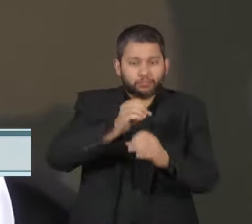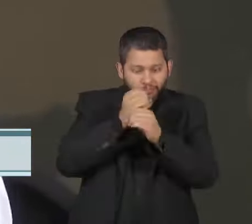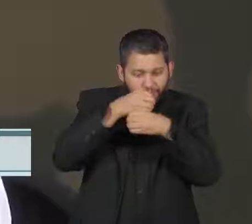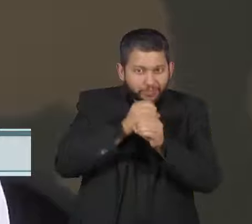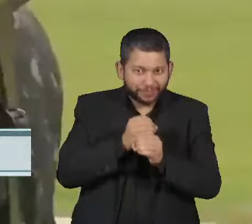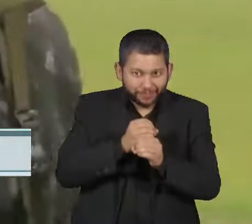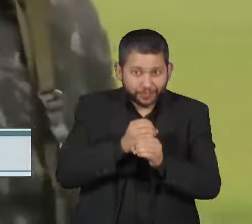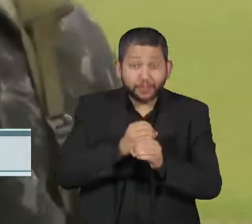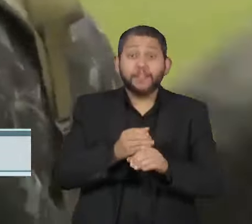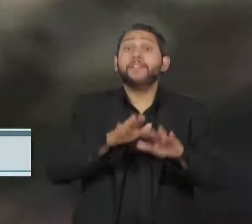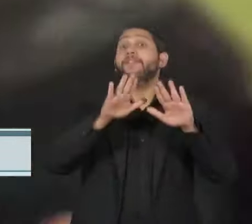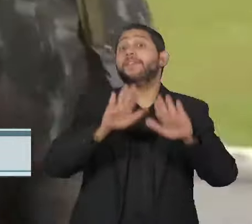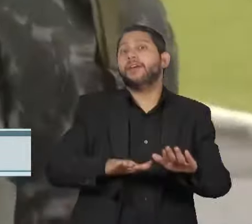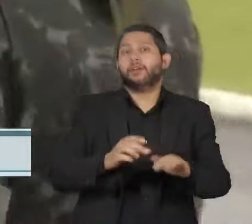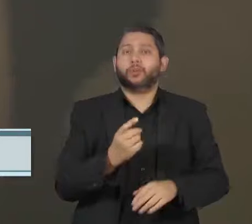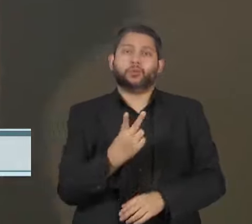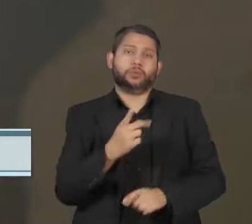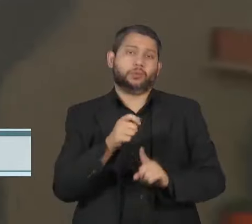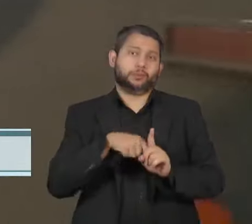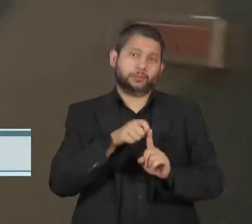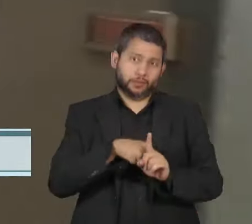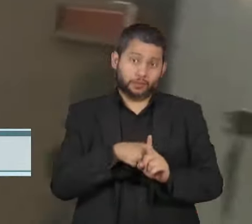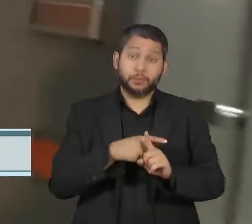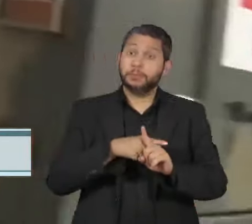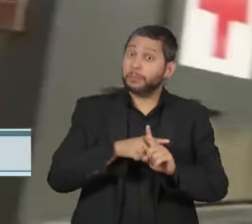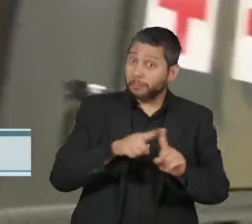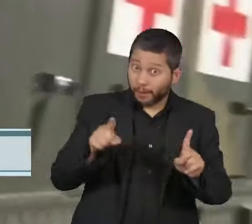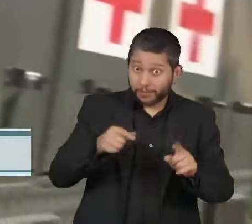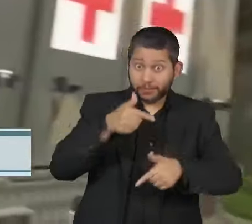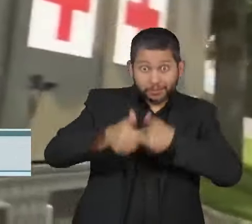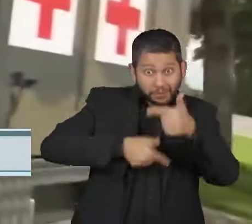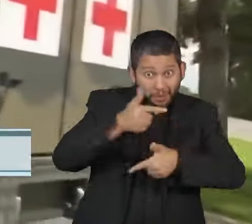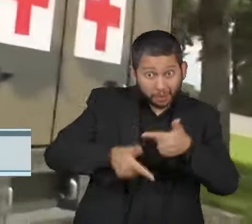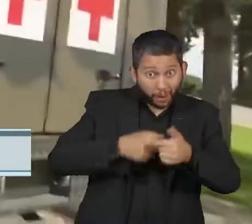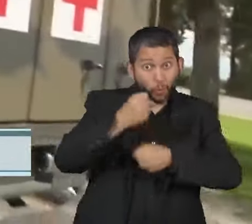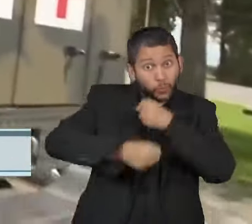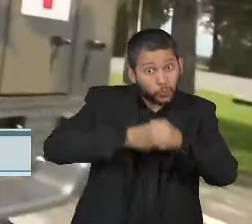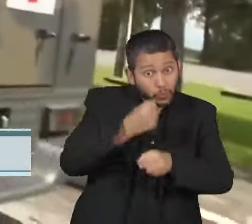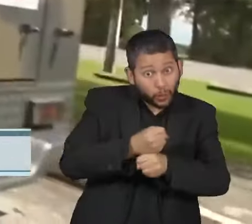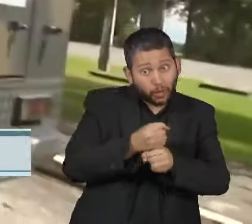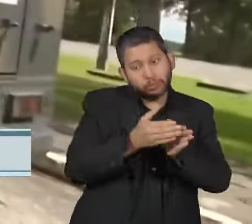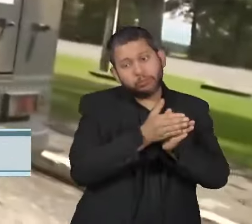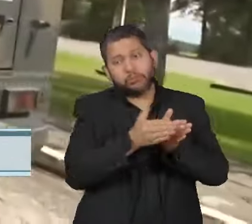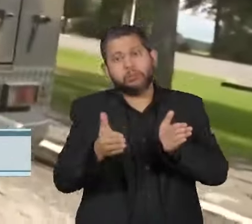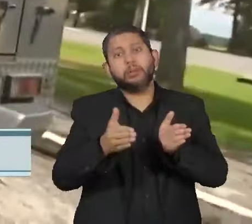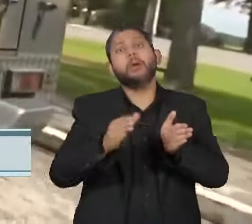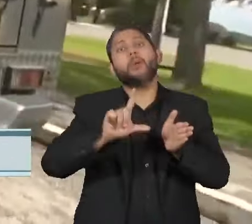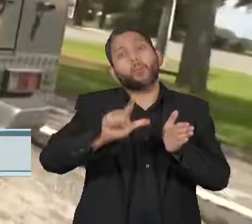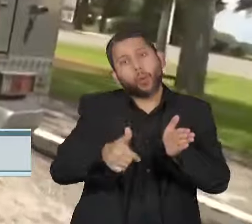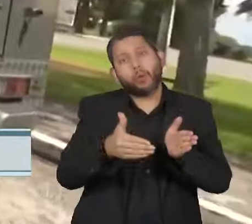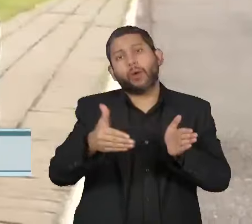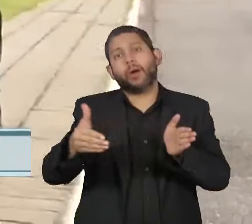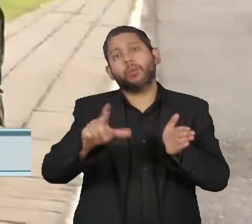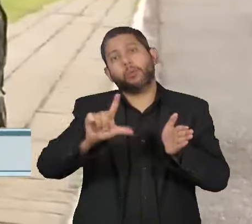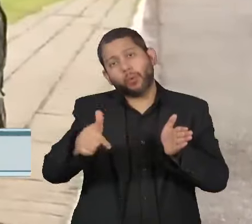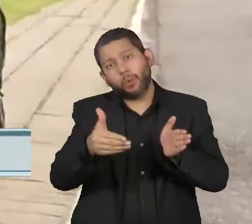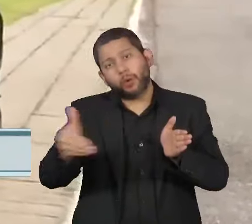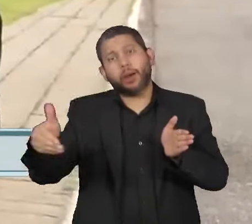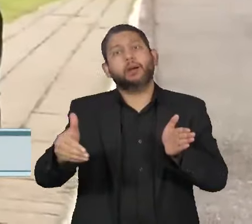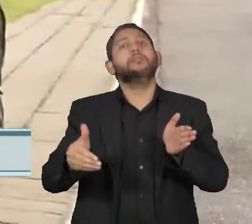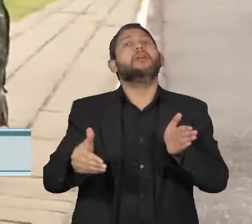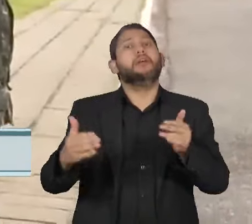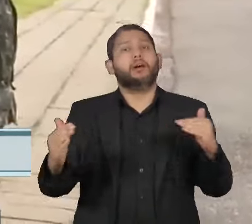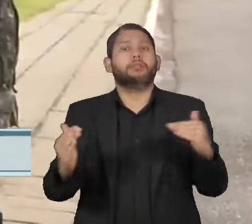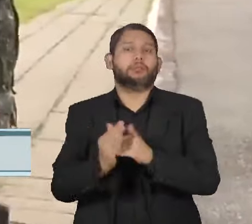de permanência será de 12 meses, mas o tempo de serviço anual poderá ser prorrogado por mais de uma vez até